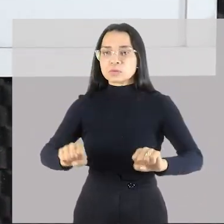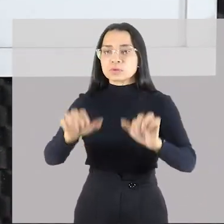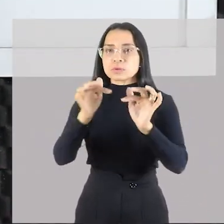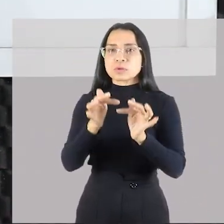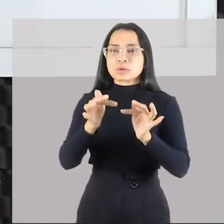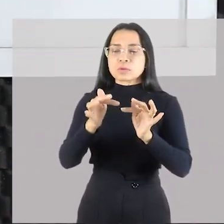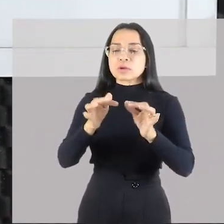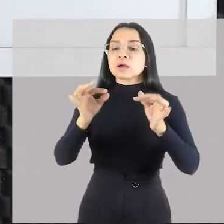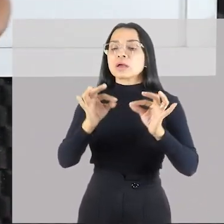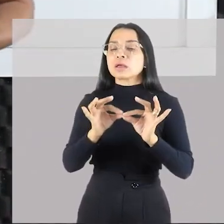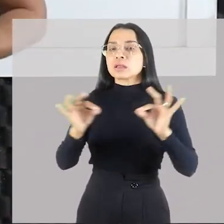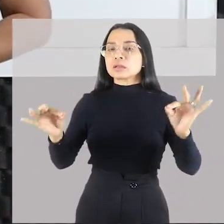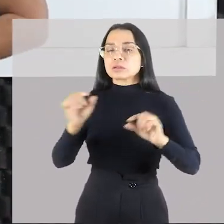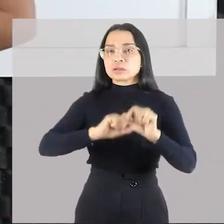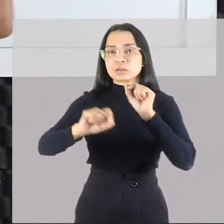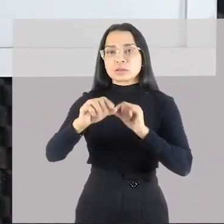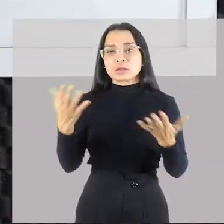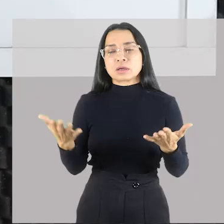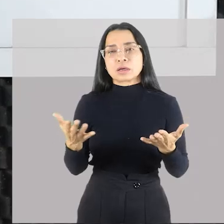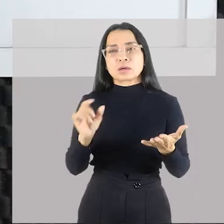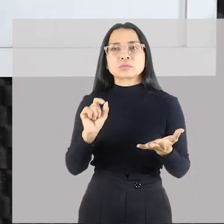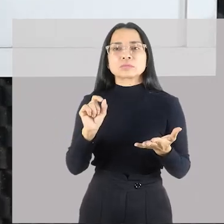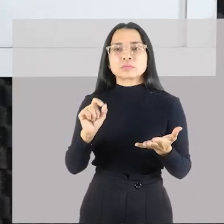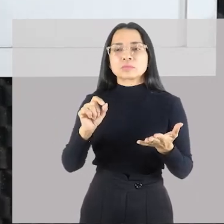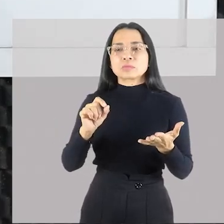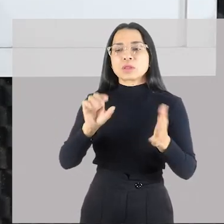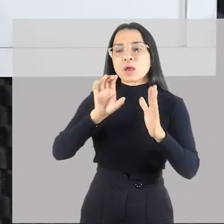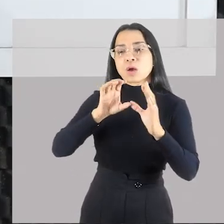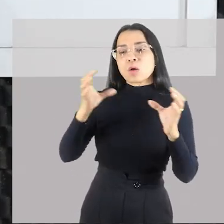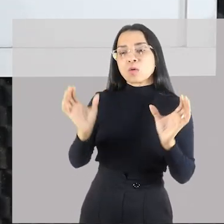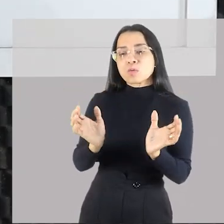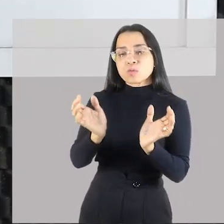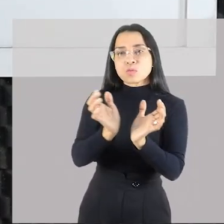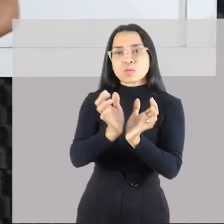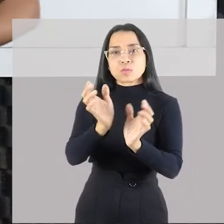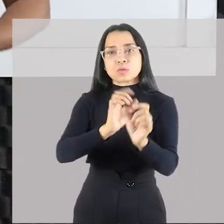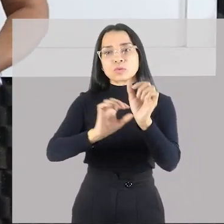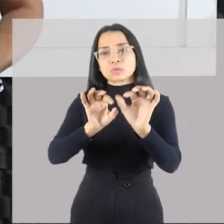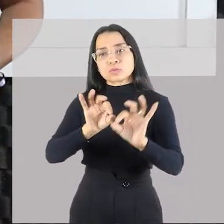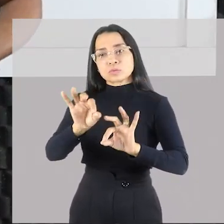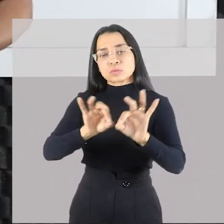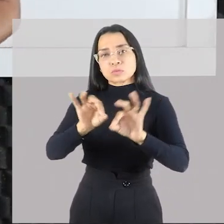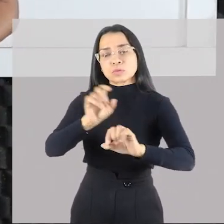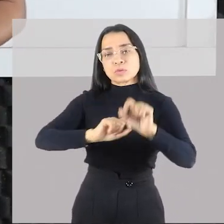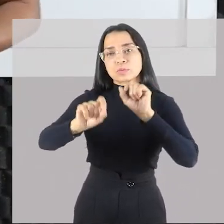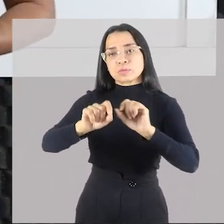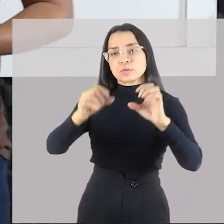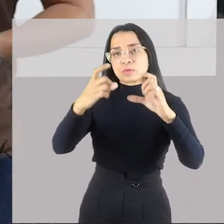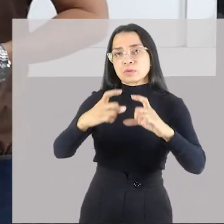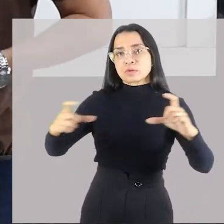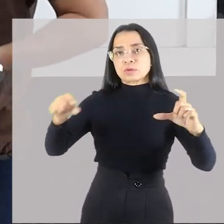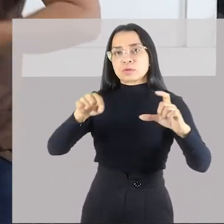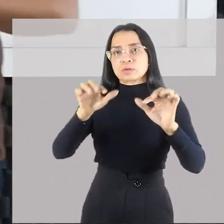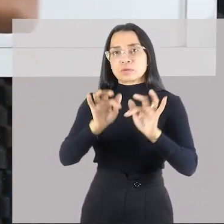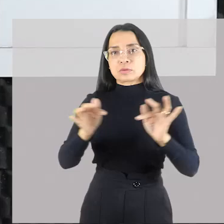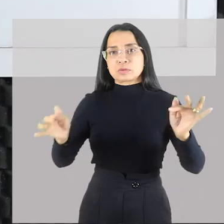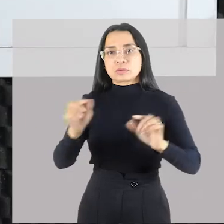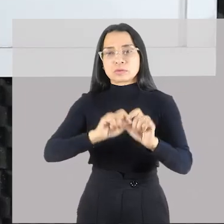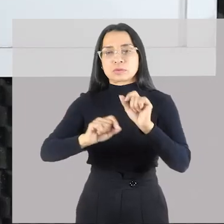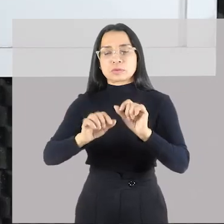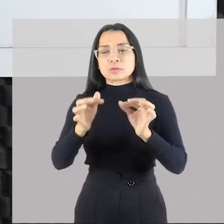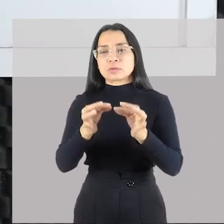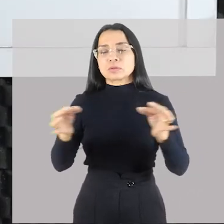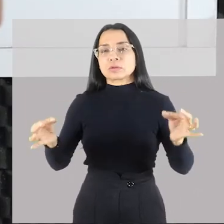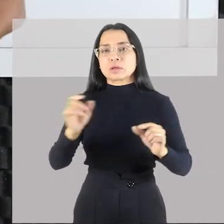linear? O sistema linear nada mais é do que um conjunto, né, formado por equações lineares. Certo? É